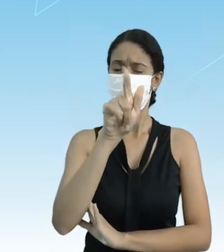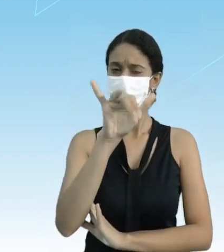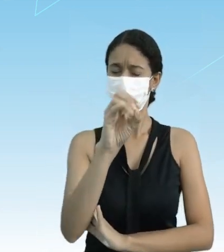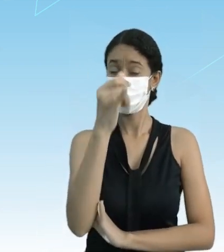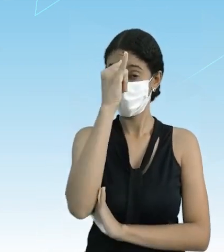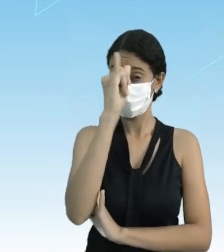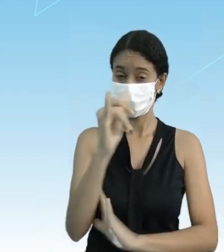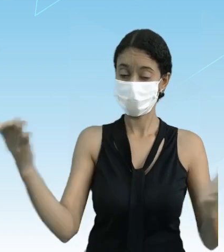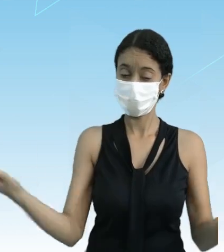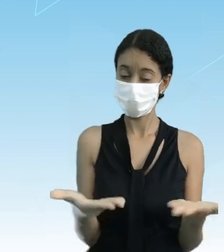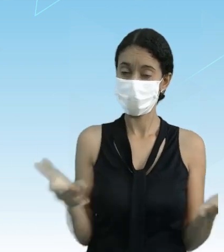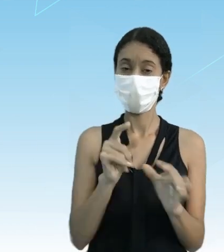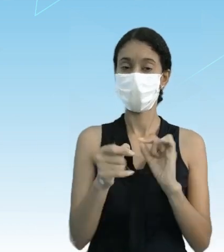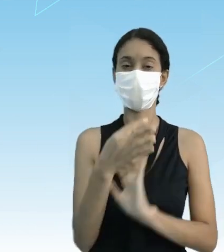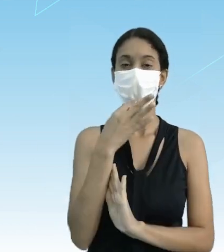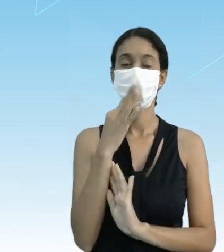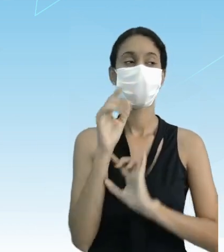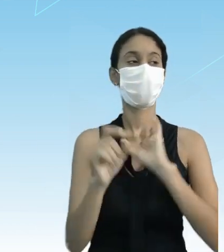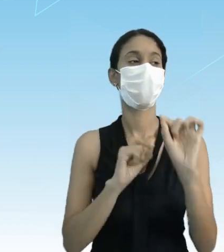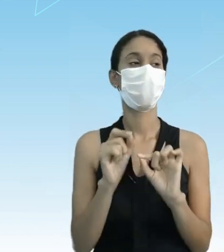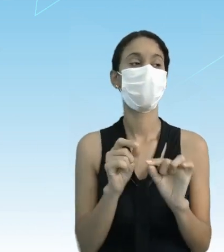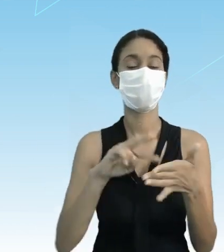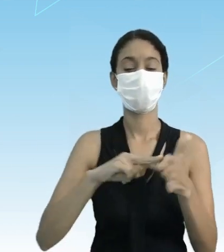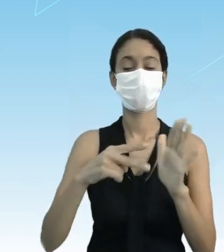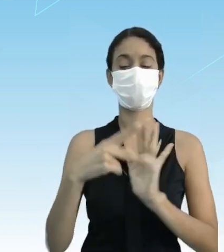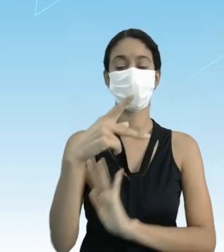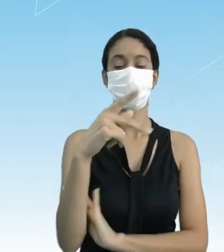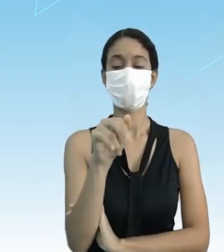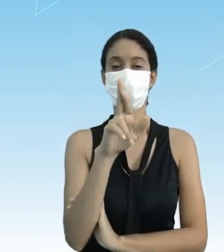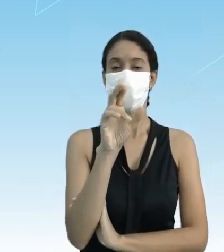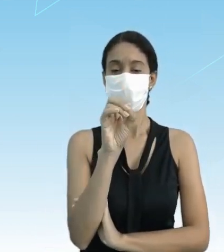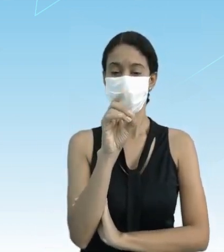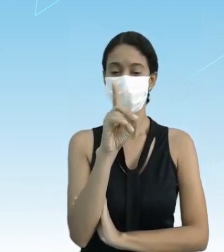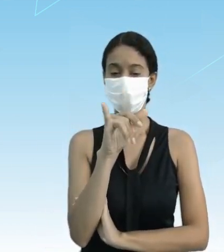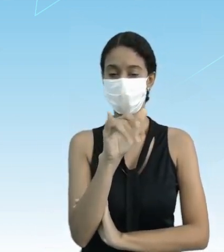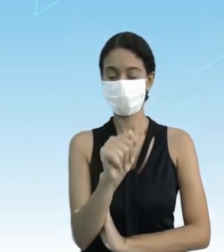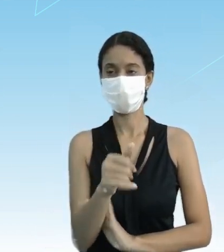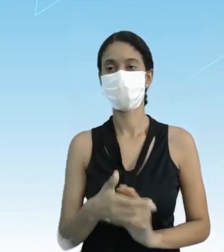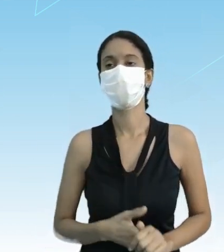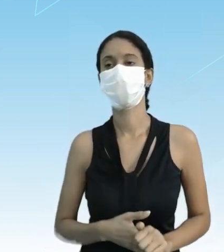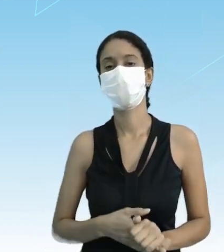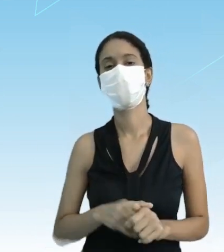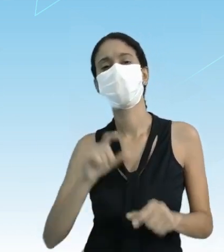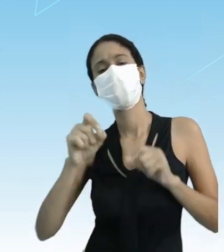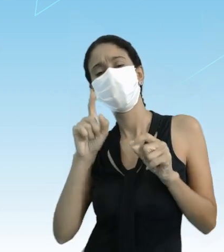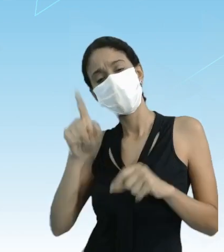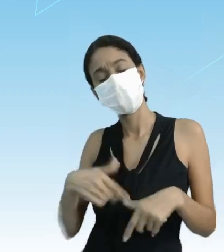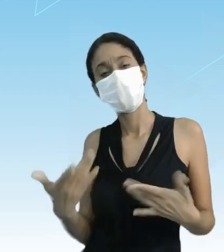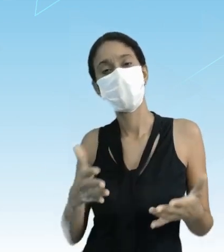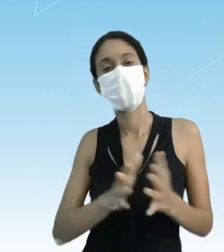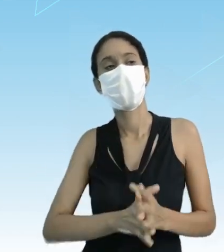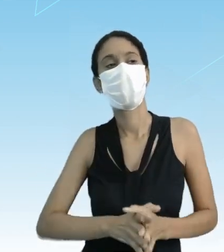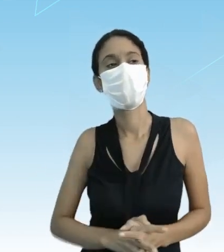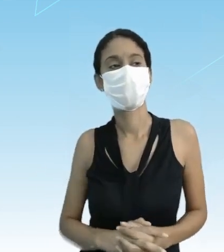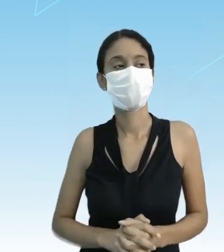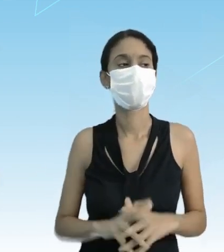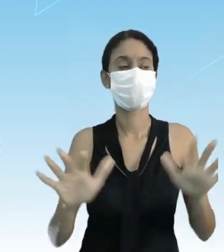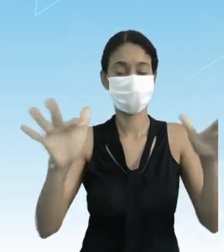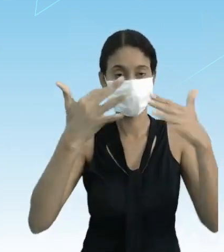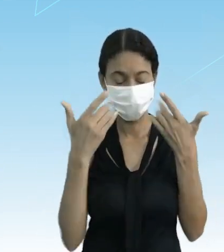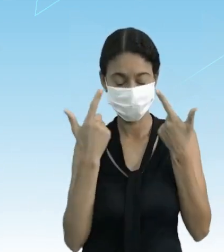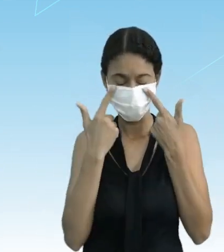exemplo, o autor do texto citado é indicado. Já na forma implícita, a indicação é oculta.